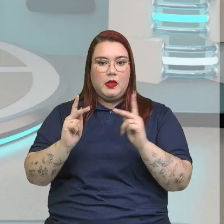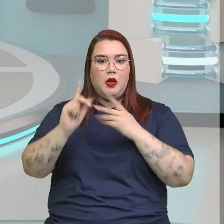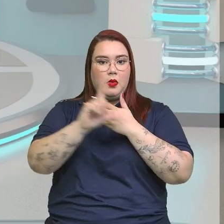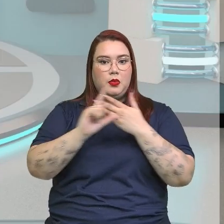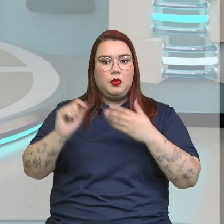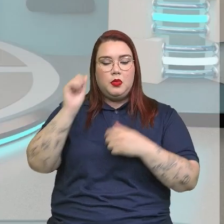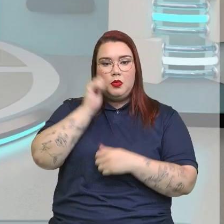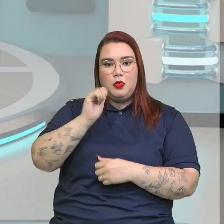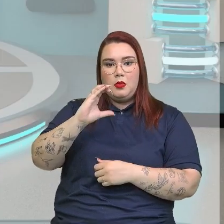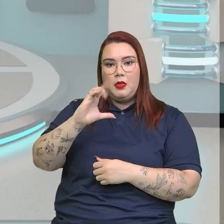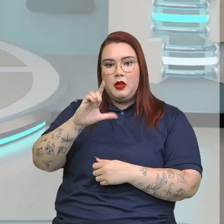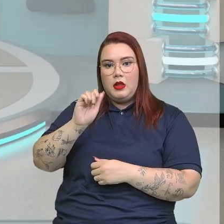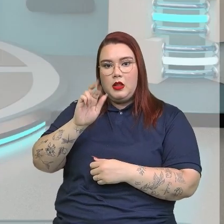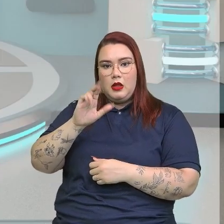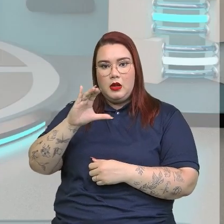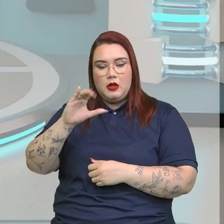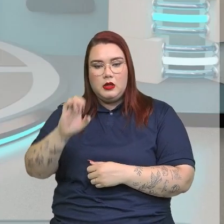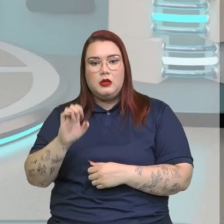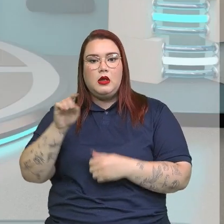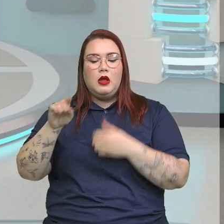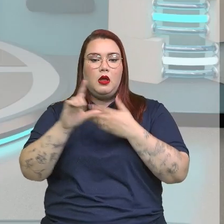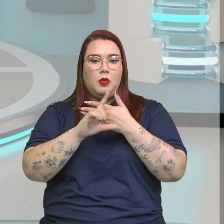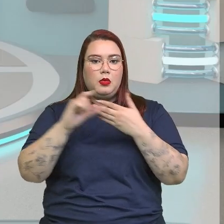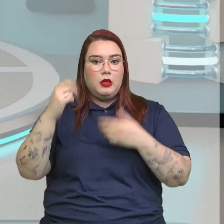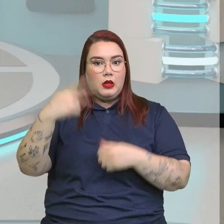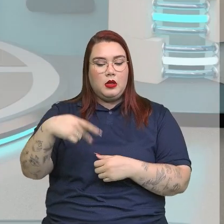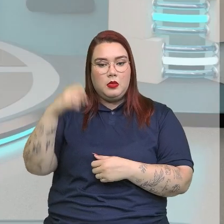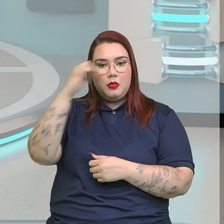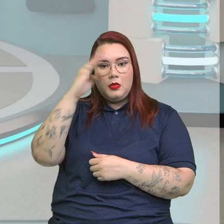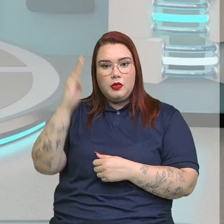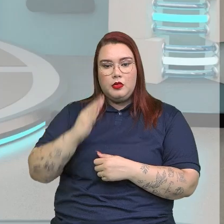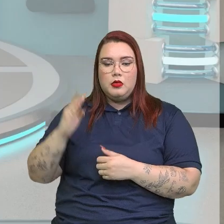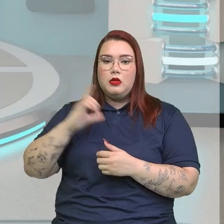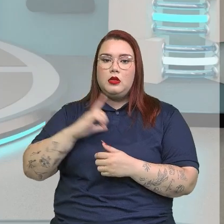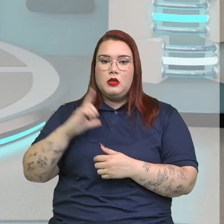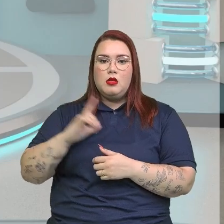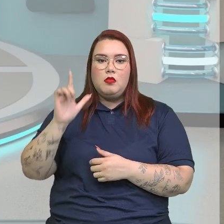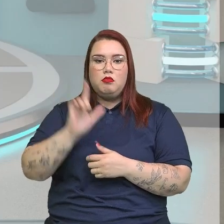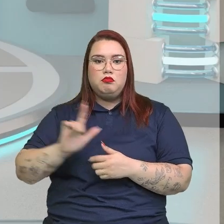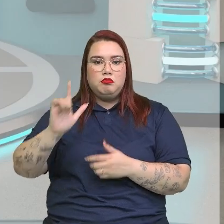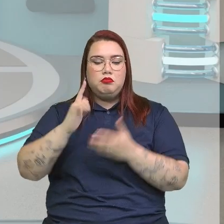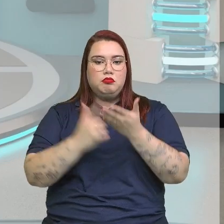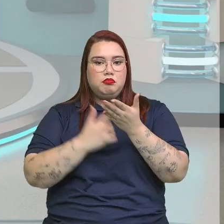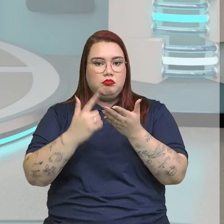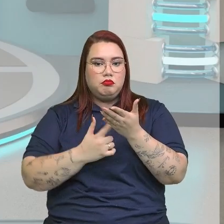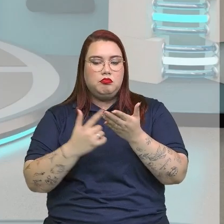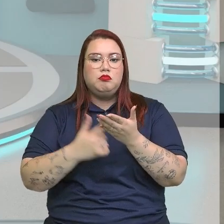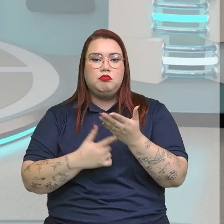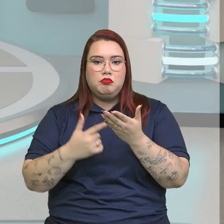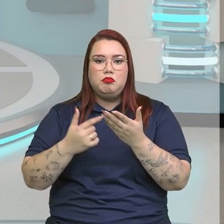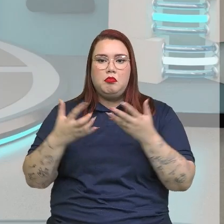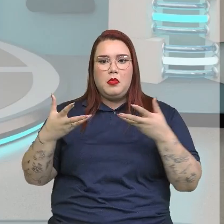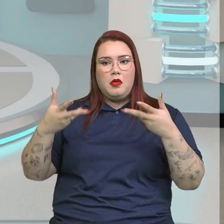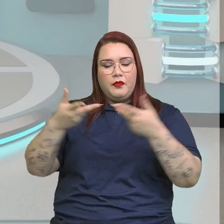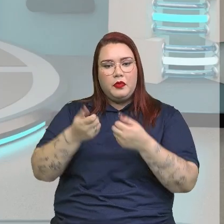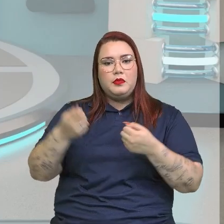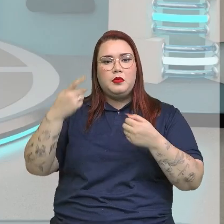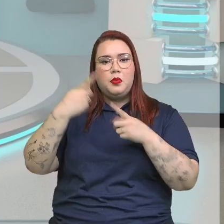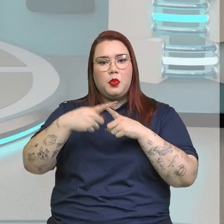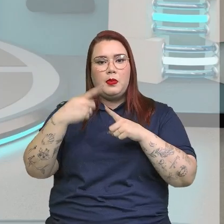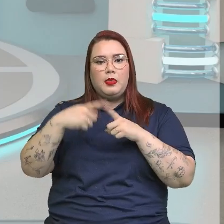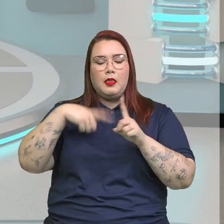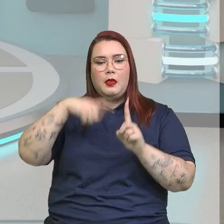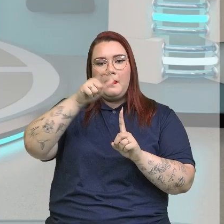escritora brasileira que teve uma obra literária de grande expressividade, principalmente pelos seus personagens,